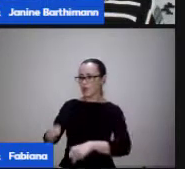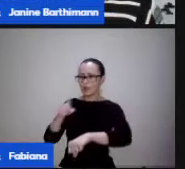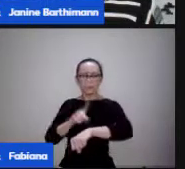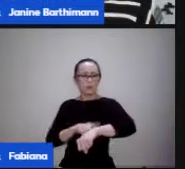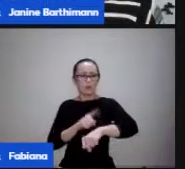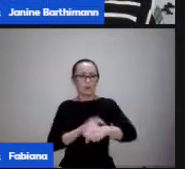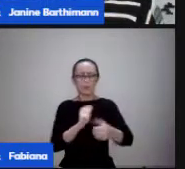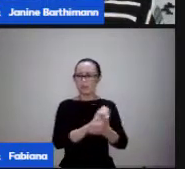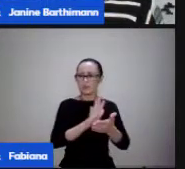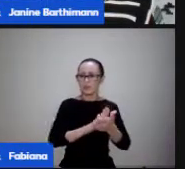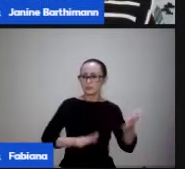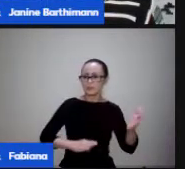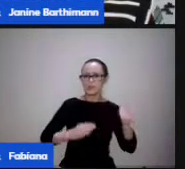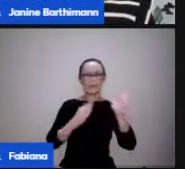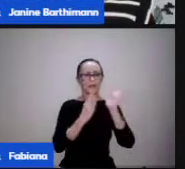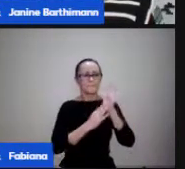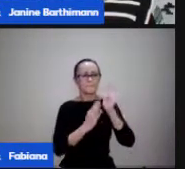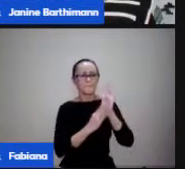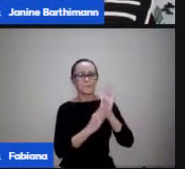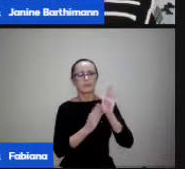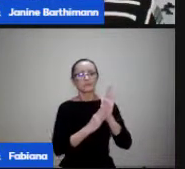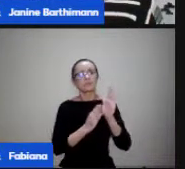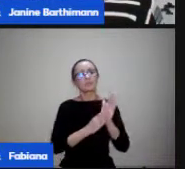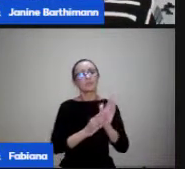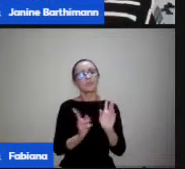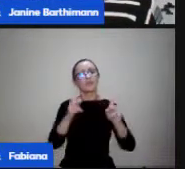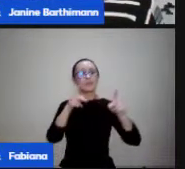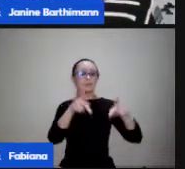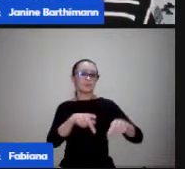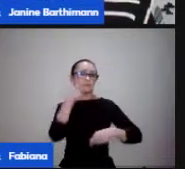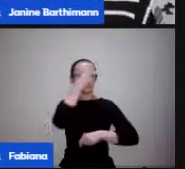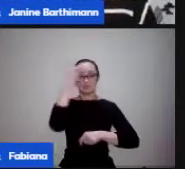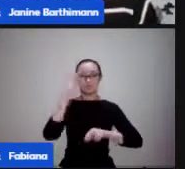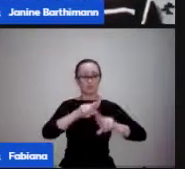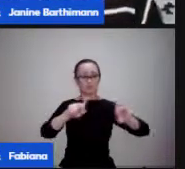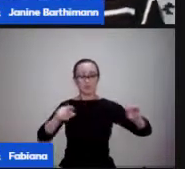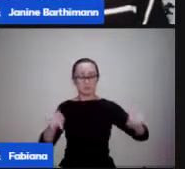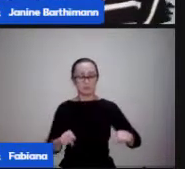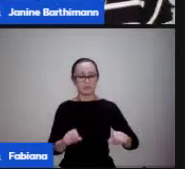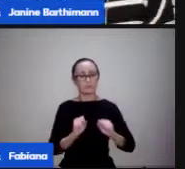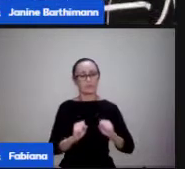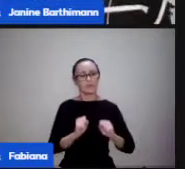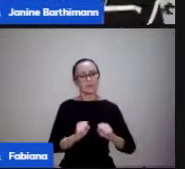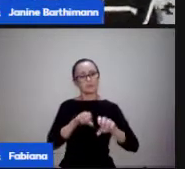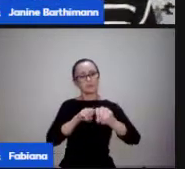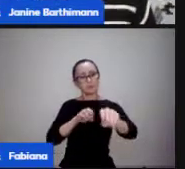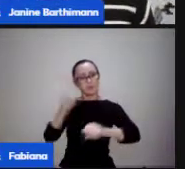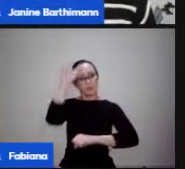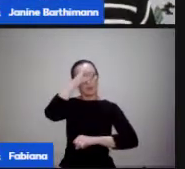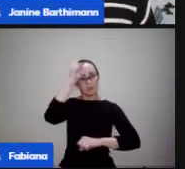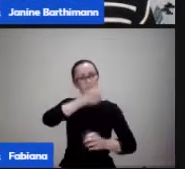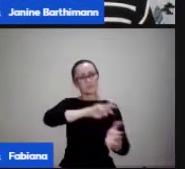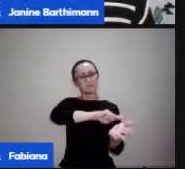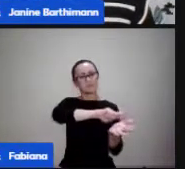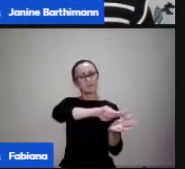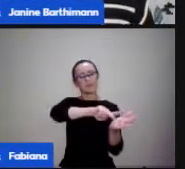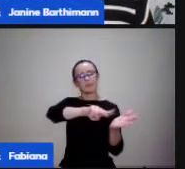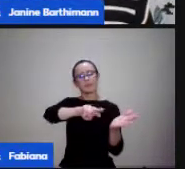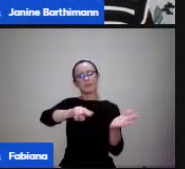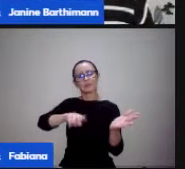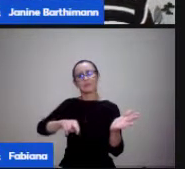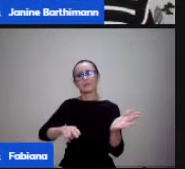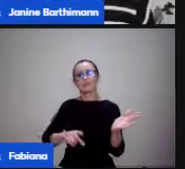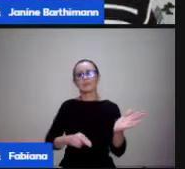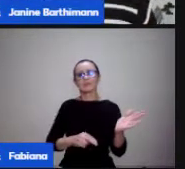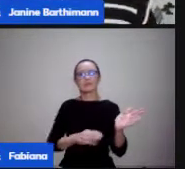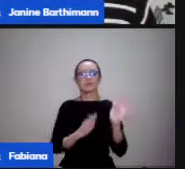atividades, metodologias e públicos. Podemos ensinar e aprender de inúmeras formas, em todos os